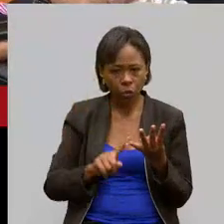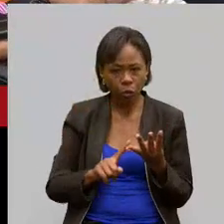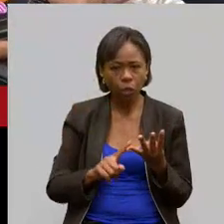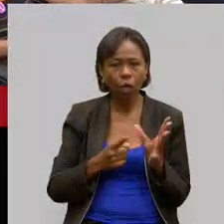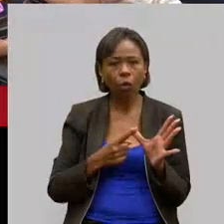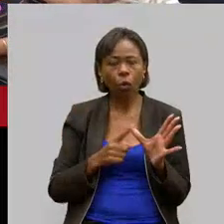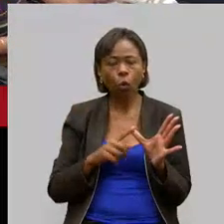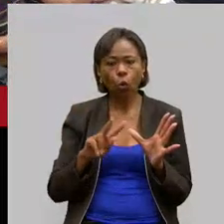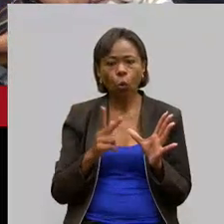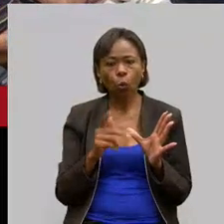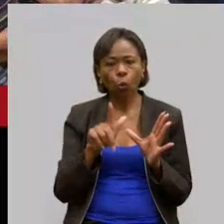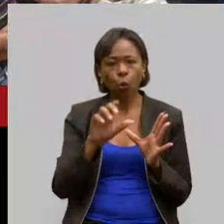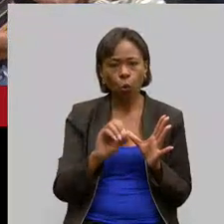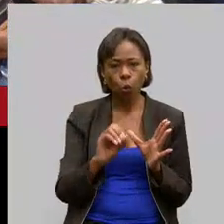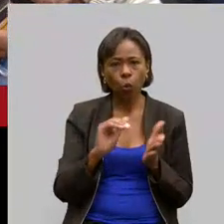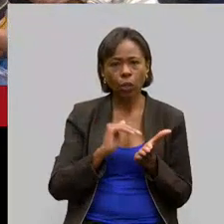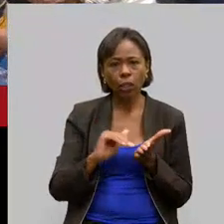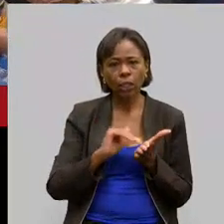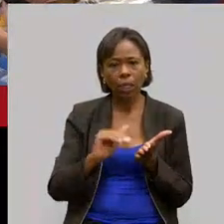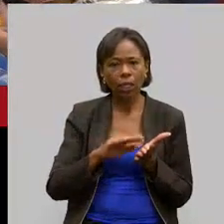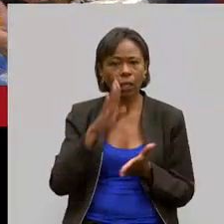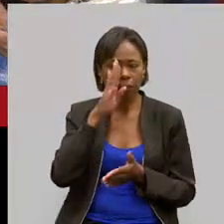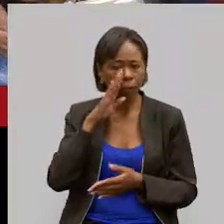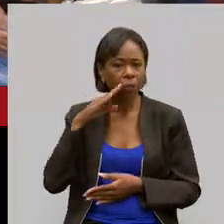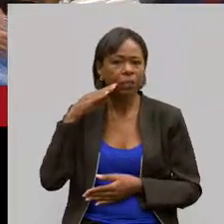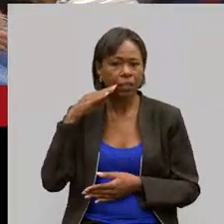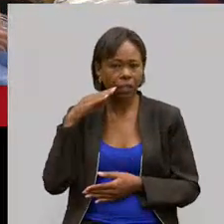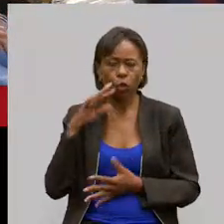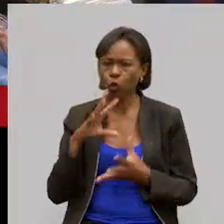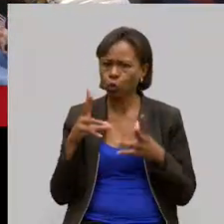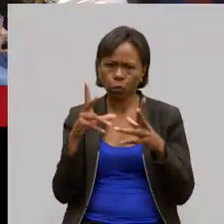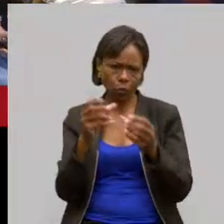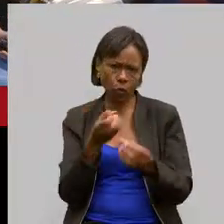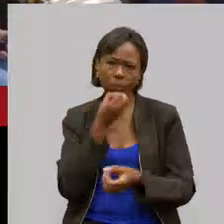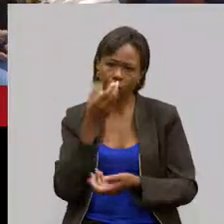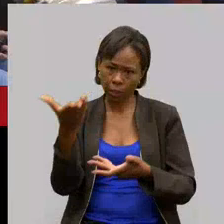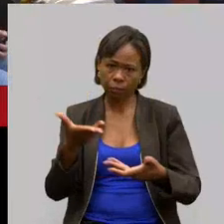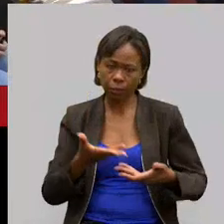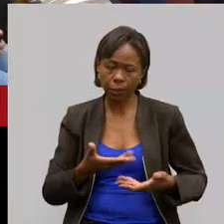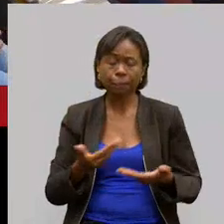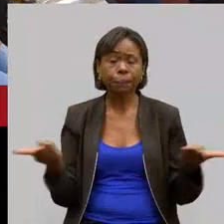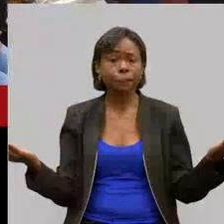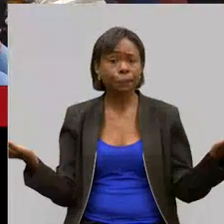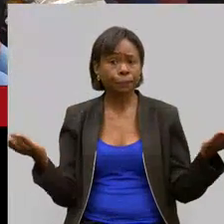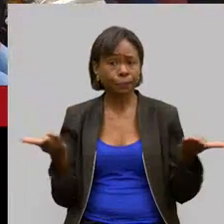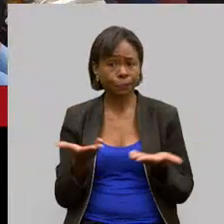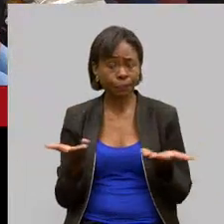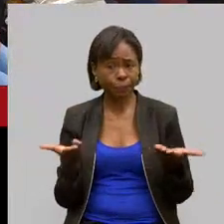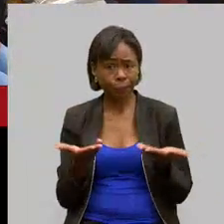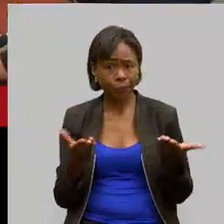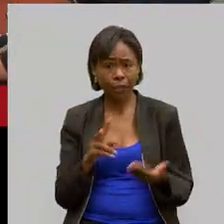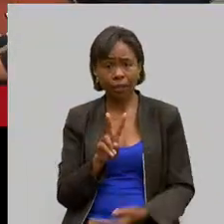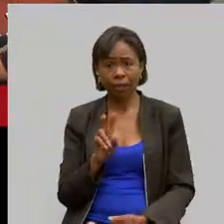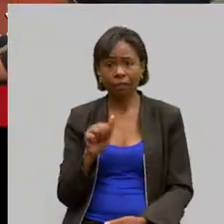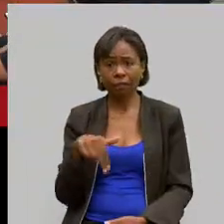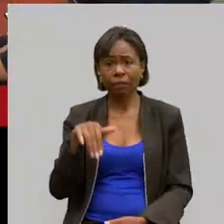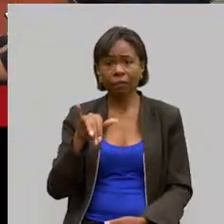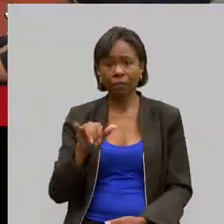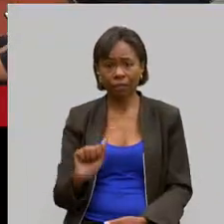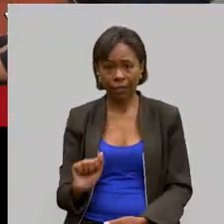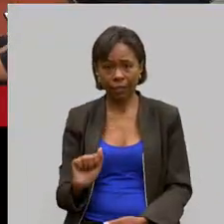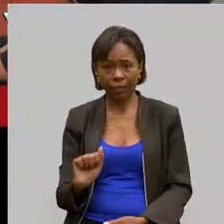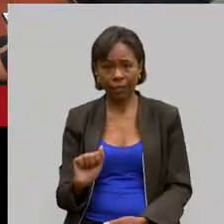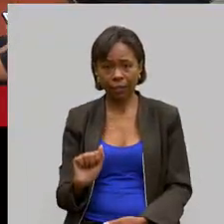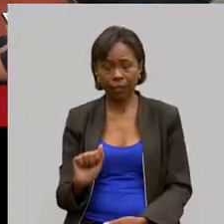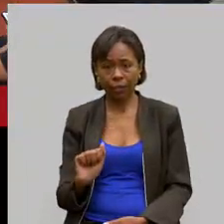representando a Secretaria de Educação de Barbacena todos muito bem-vindos viu passo a palavra agora paraa Dra Vânia Samira